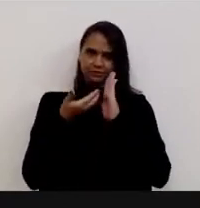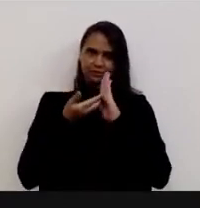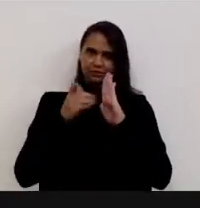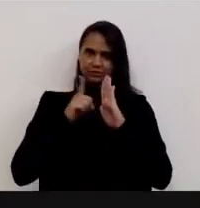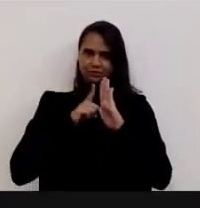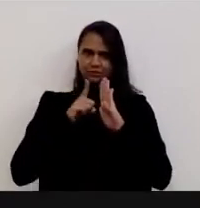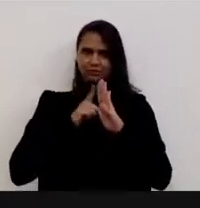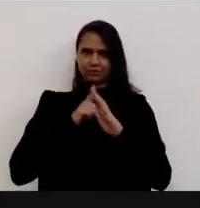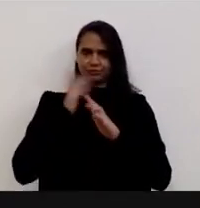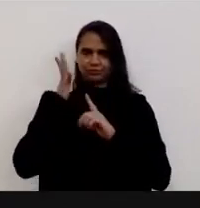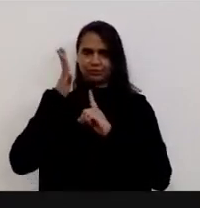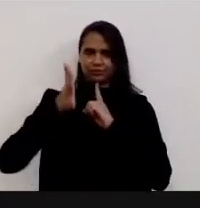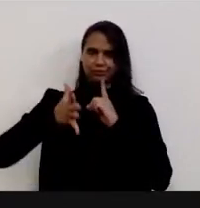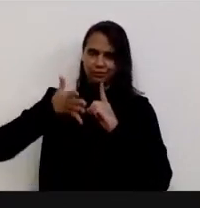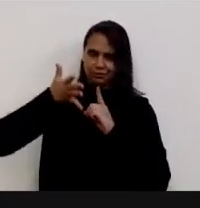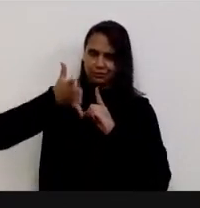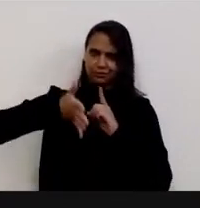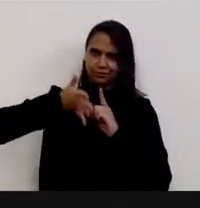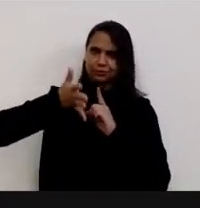discursos.